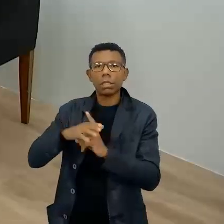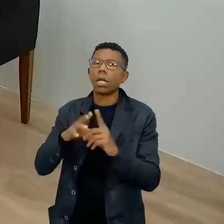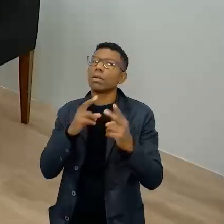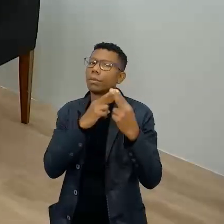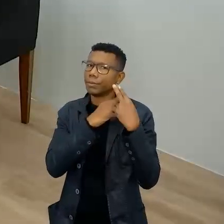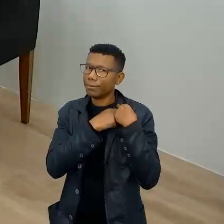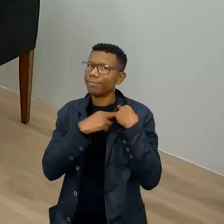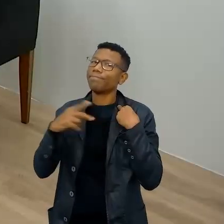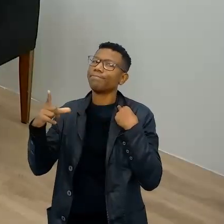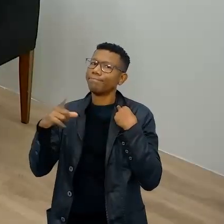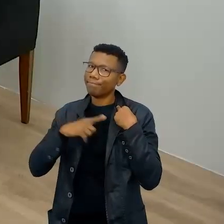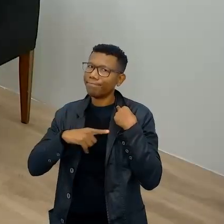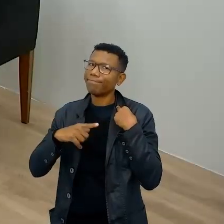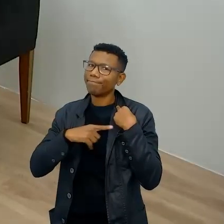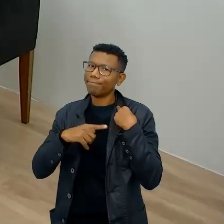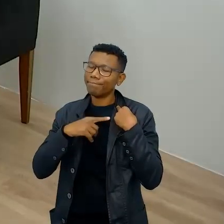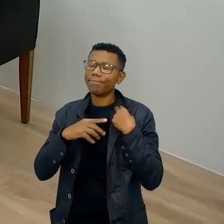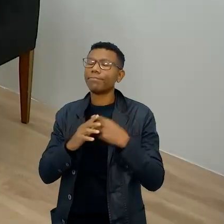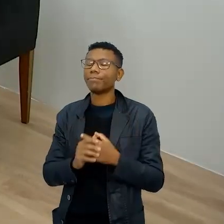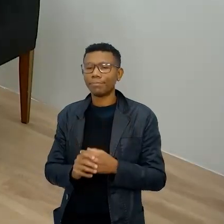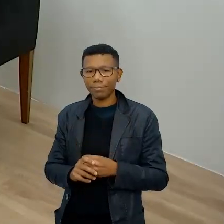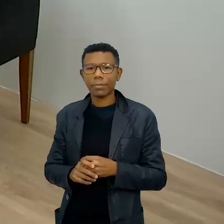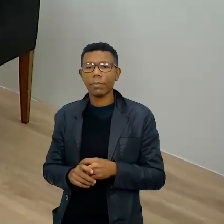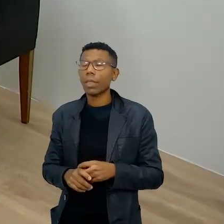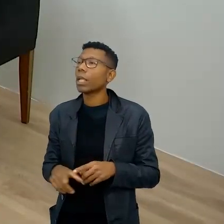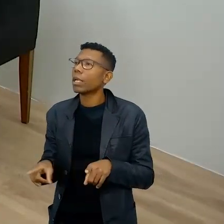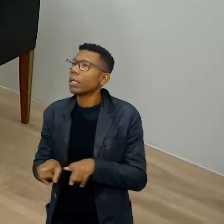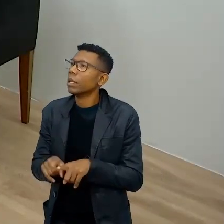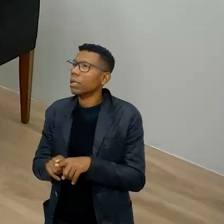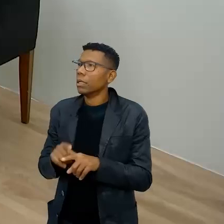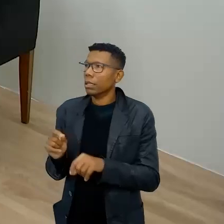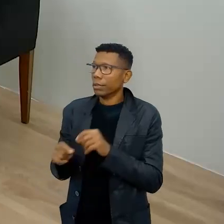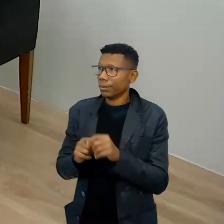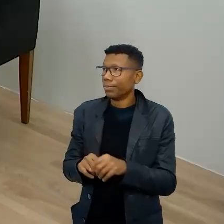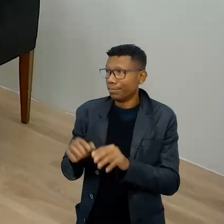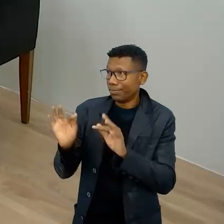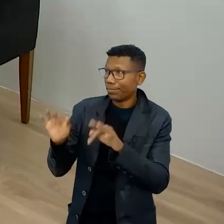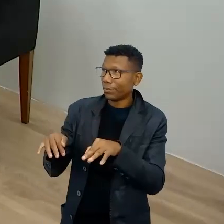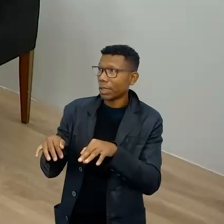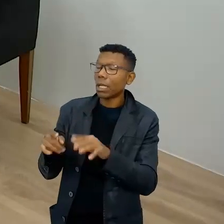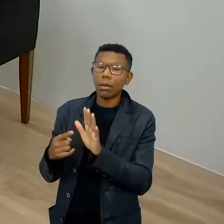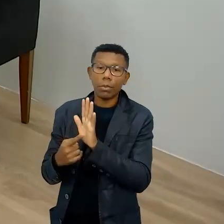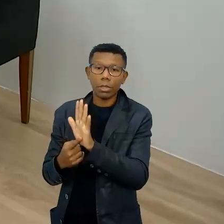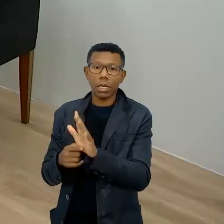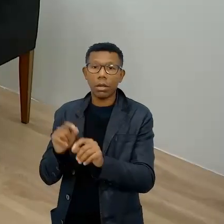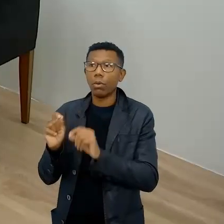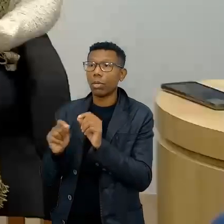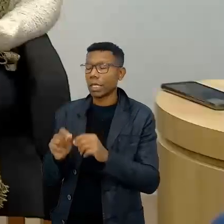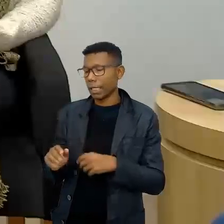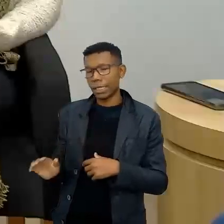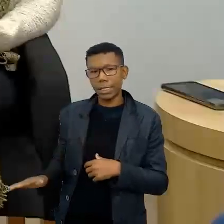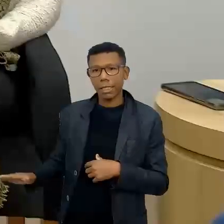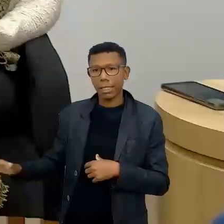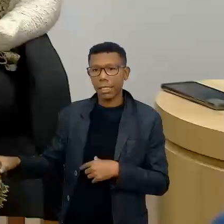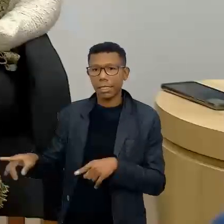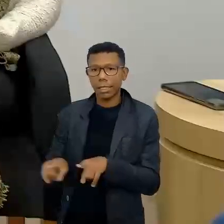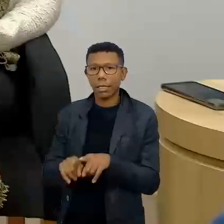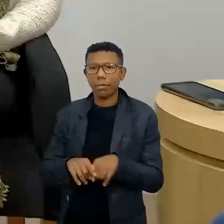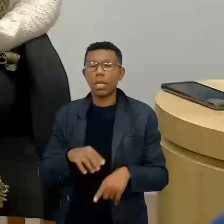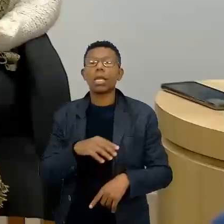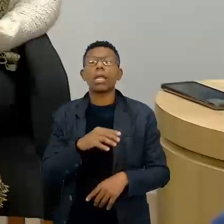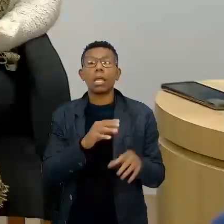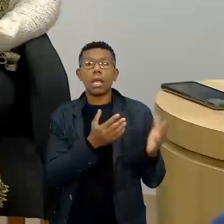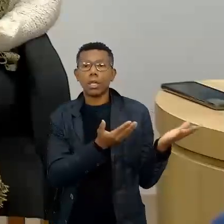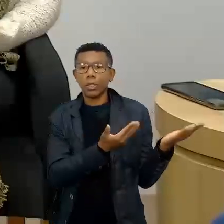e só para terminar, eu gostaria de pontuar que aí essa questão de colocar tanto a criança criança e adolescente como sujeito